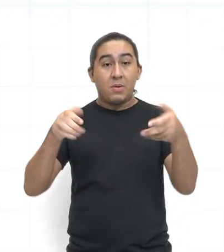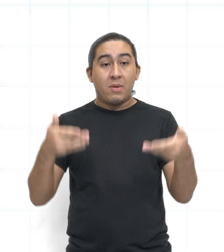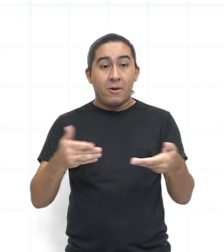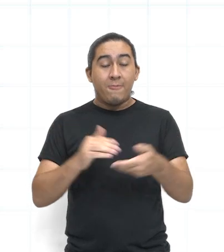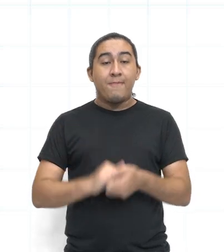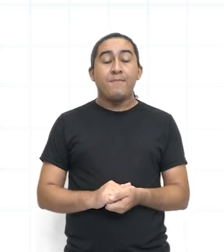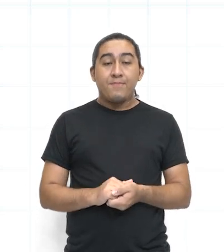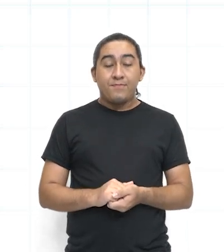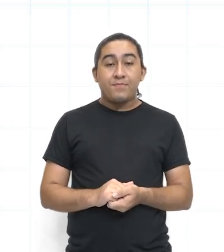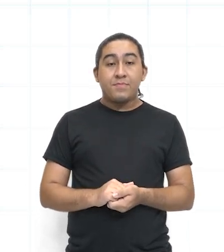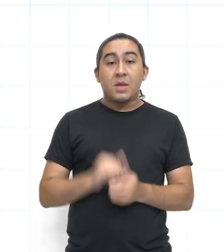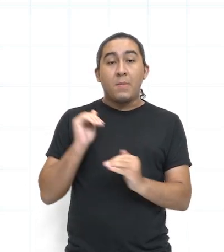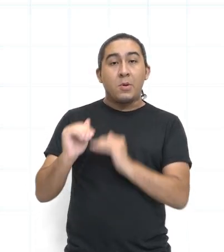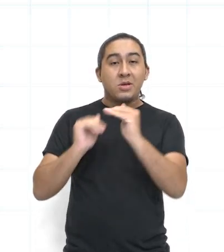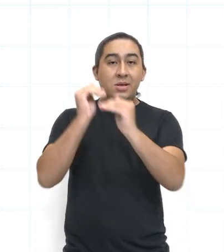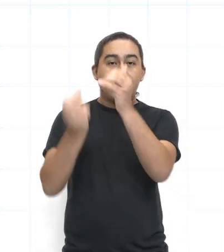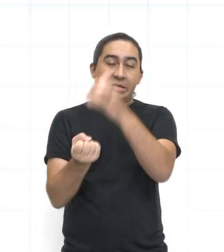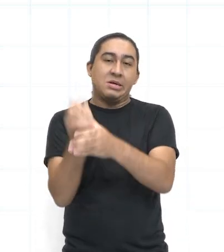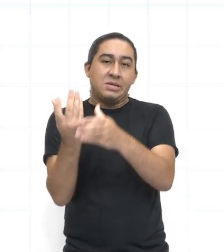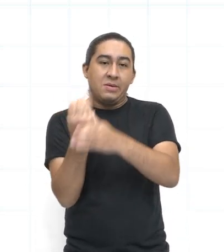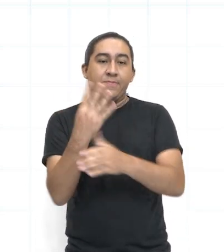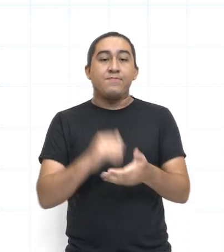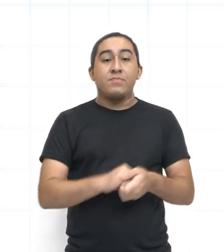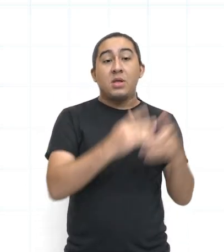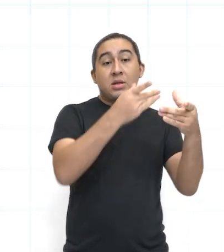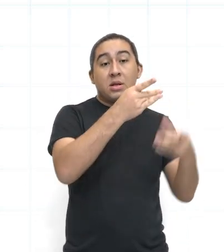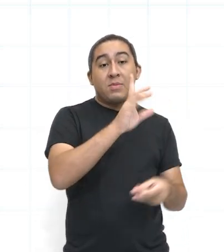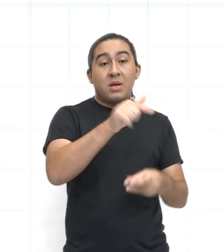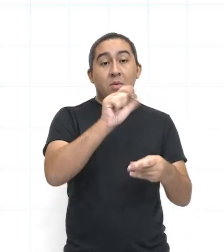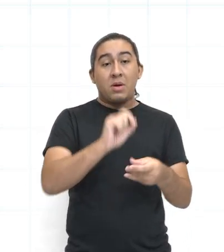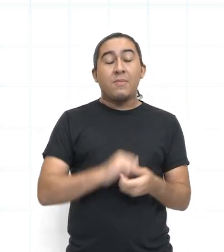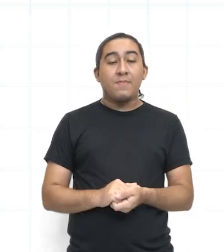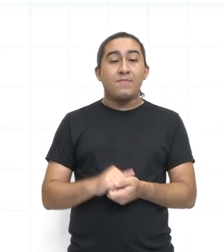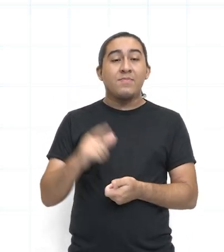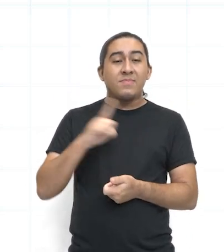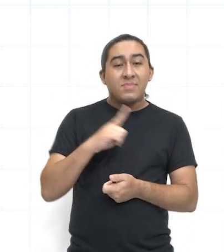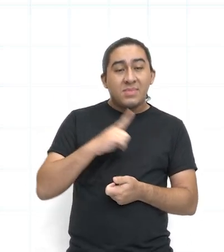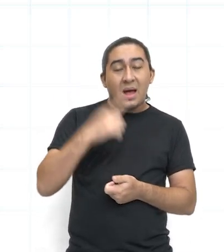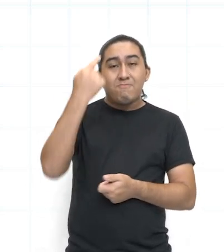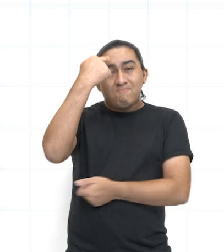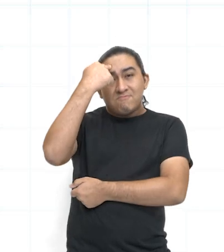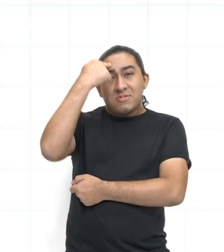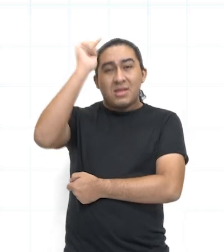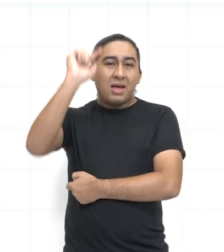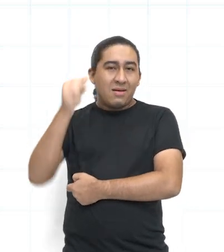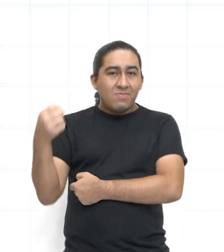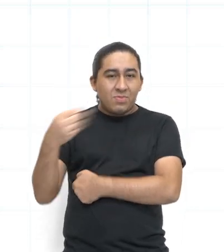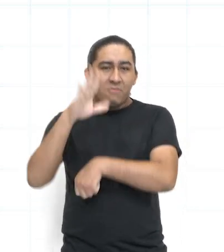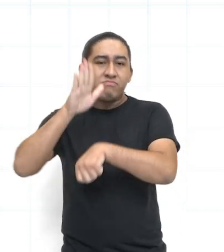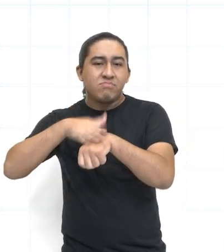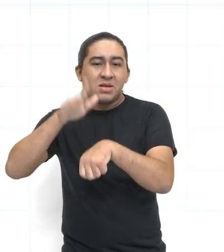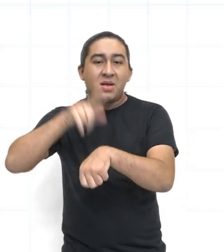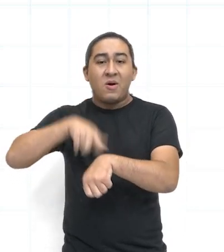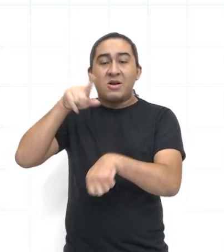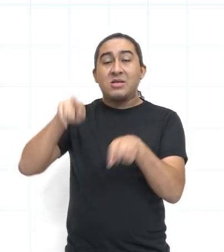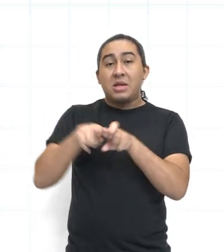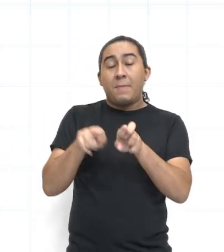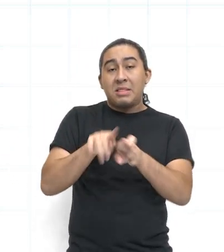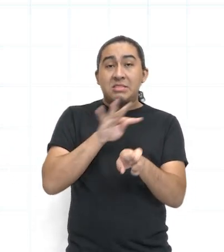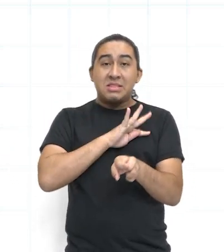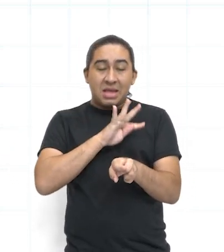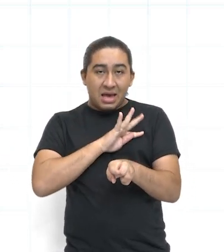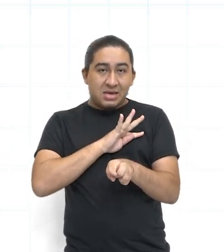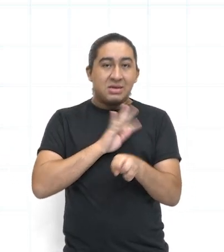conhecimento, processos de criação, detalhamento, improvisações e técnicas teatrais,